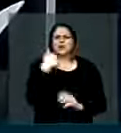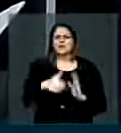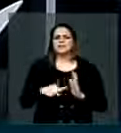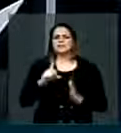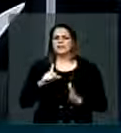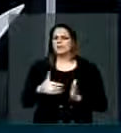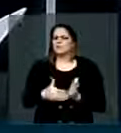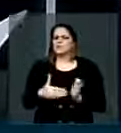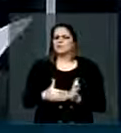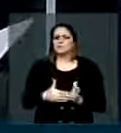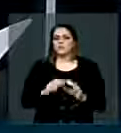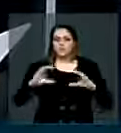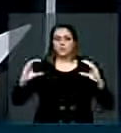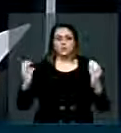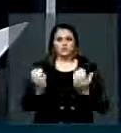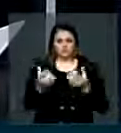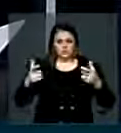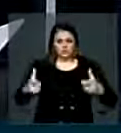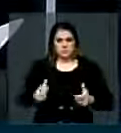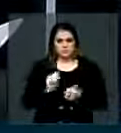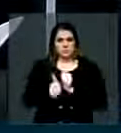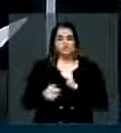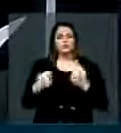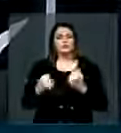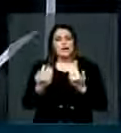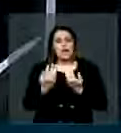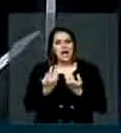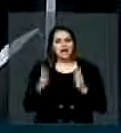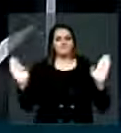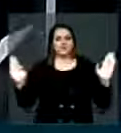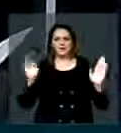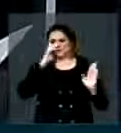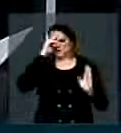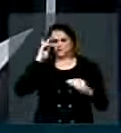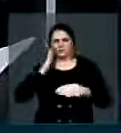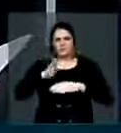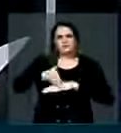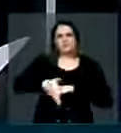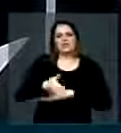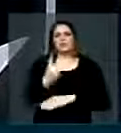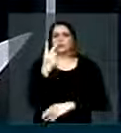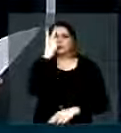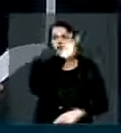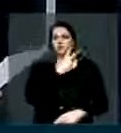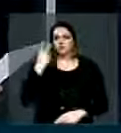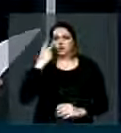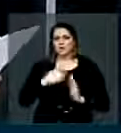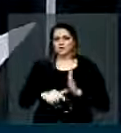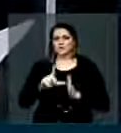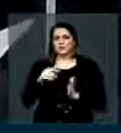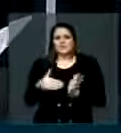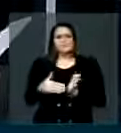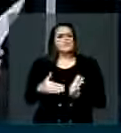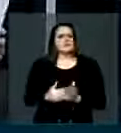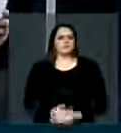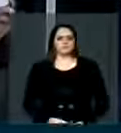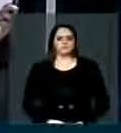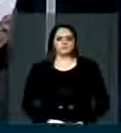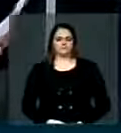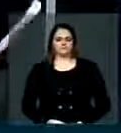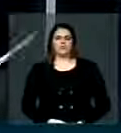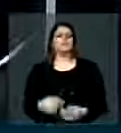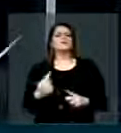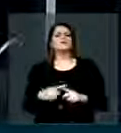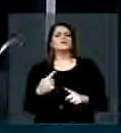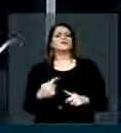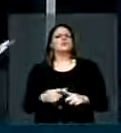que as arenas esportivas terão de abrir os portões para o acesso do público no mínimo 2 horas antes do início do evento. E por que